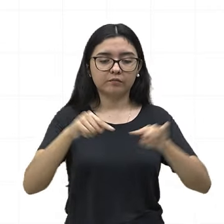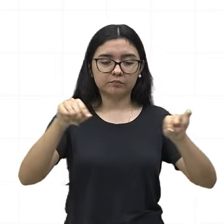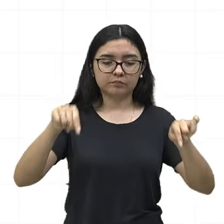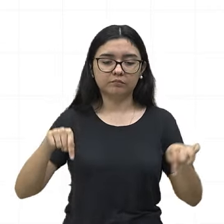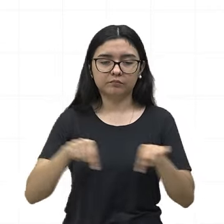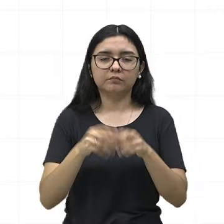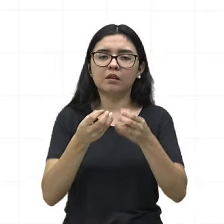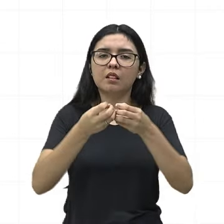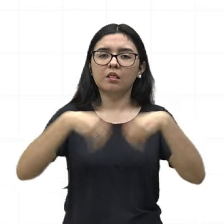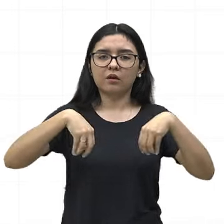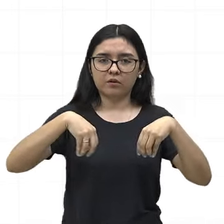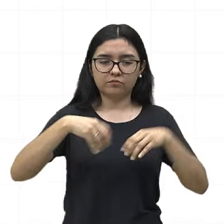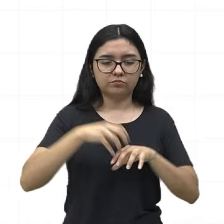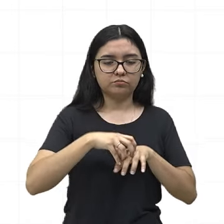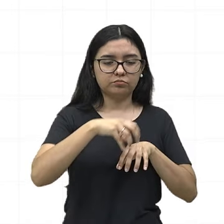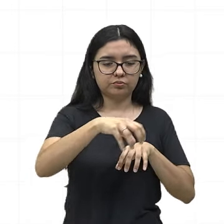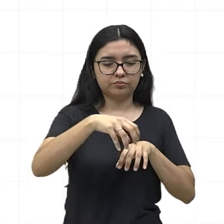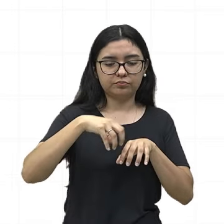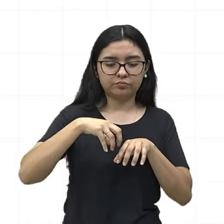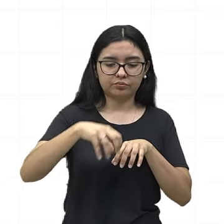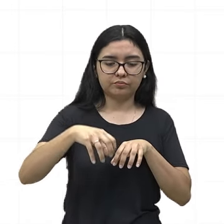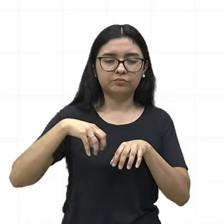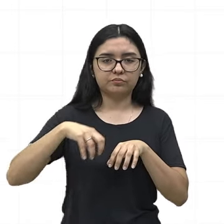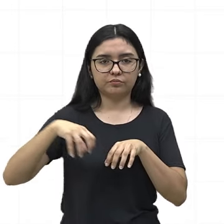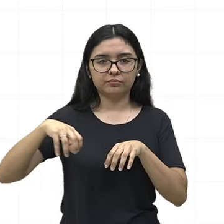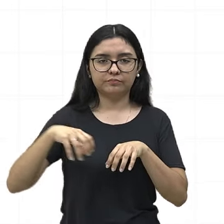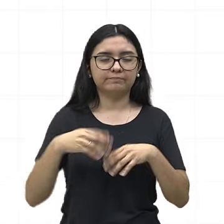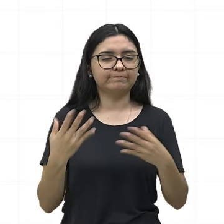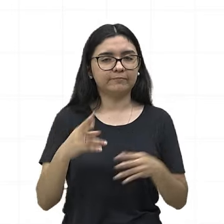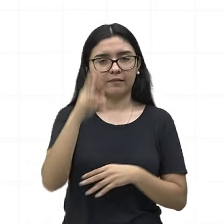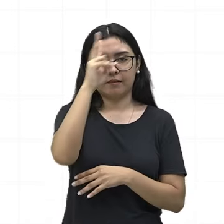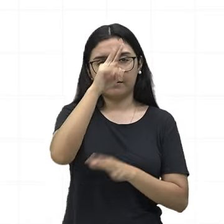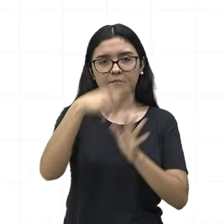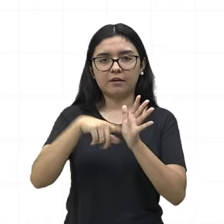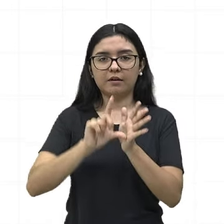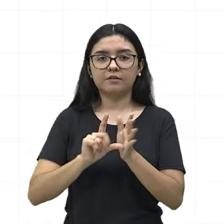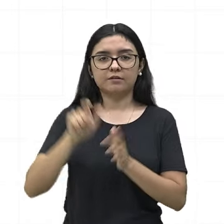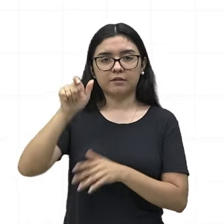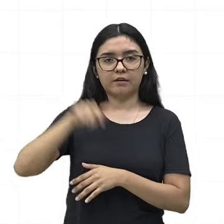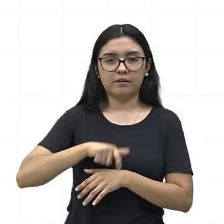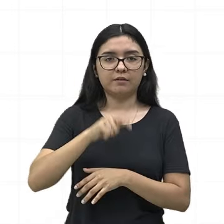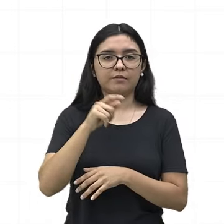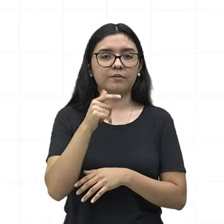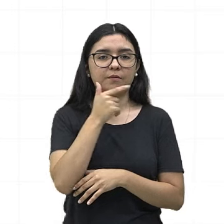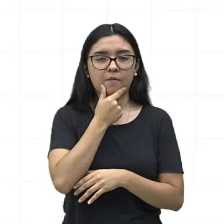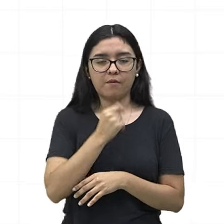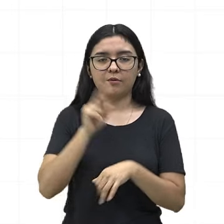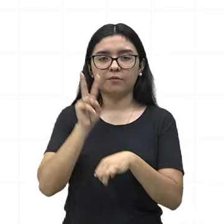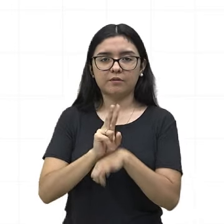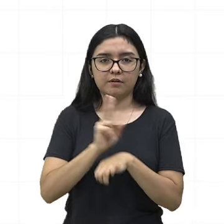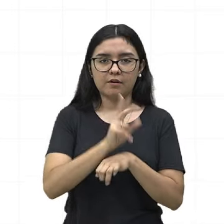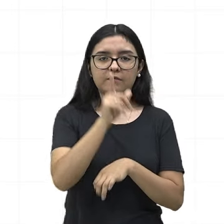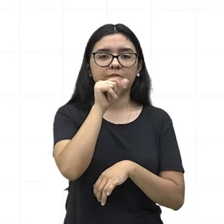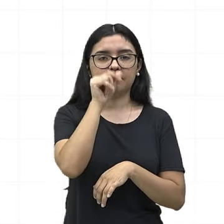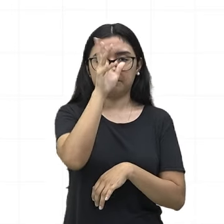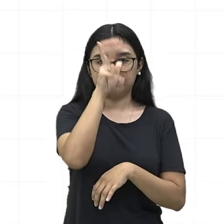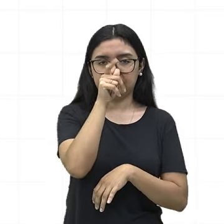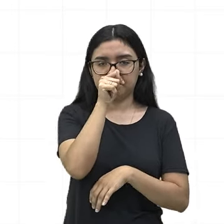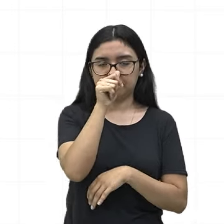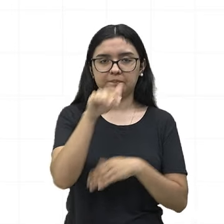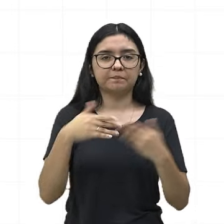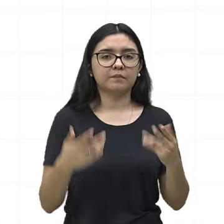lembra, nós começamos o nosso contexto com o avicultor que tinha as 5 galinhas, certo? E aí, com as 5 galinhas, nós observamos que 5 é um